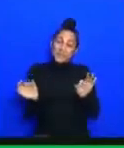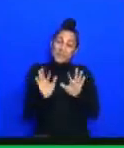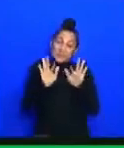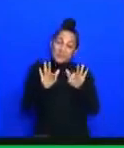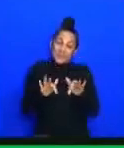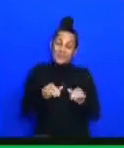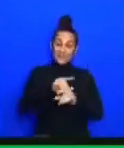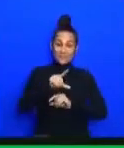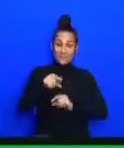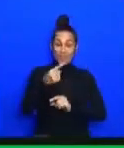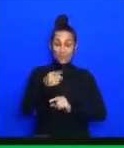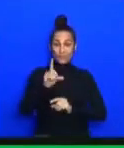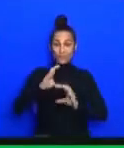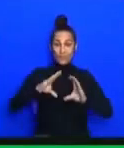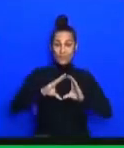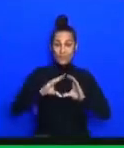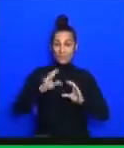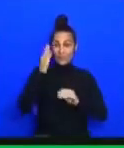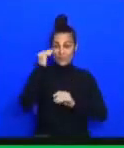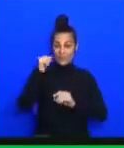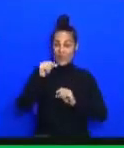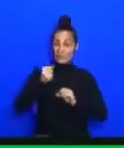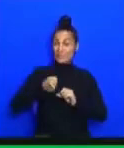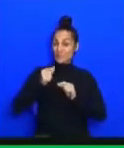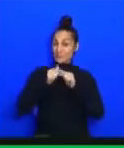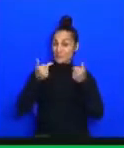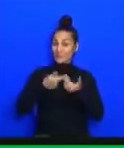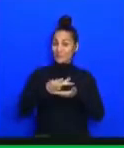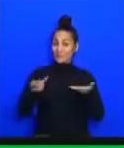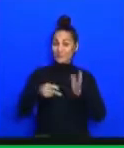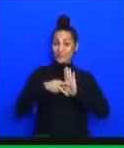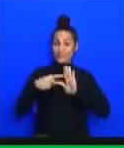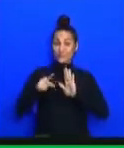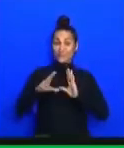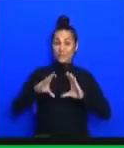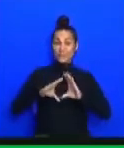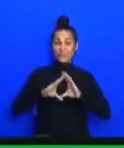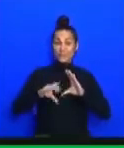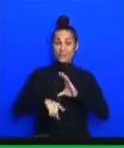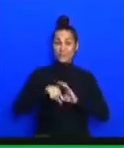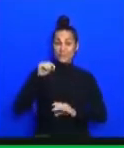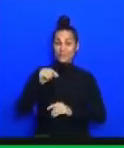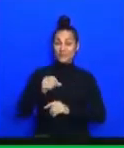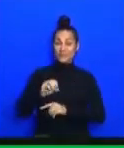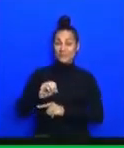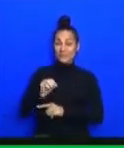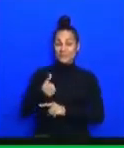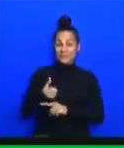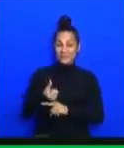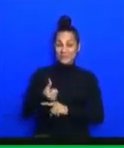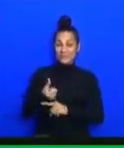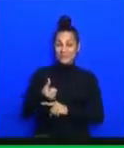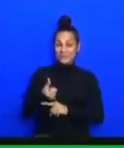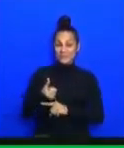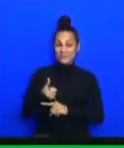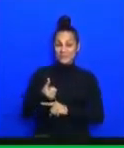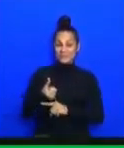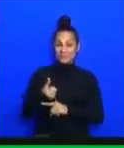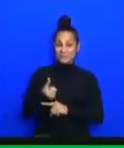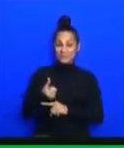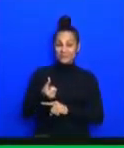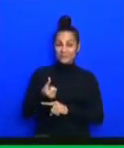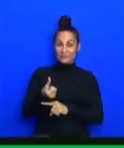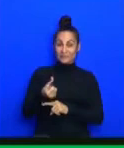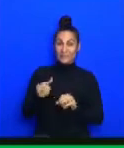fechar o sorteio, a última bola. Quem sabe o seu número da sorte? Bola sorteada, número 06.